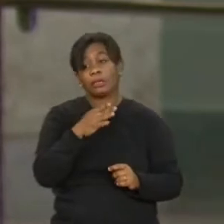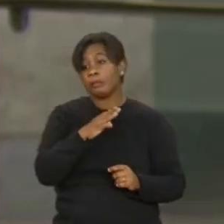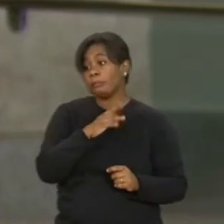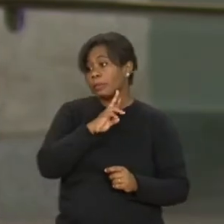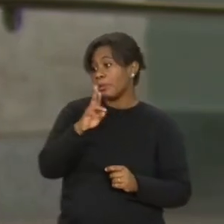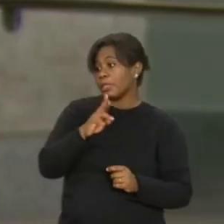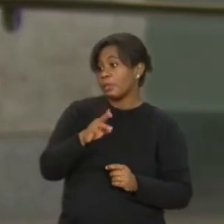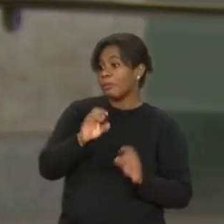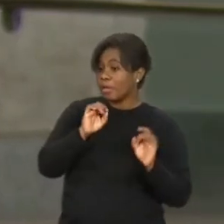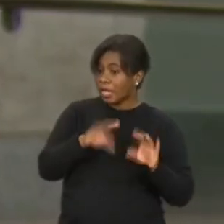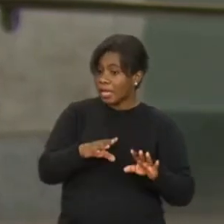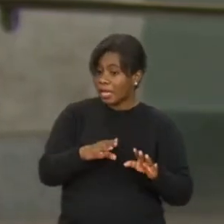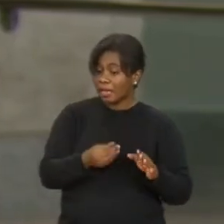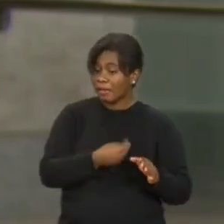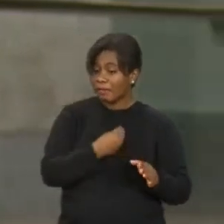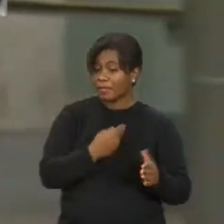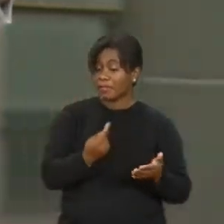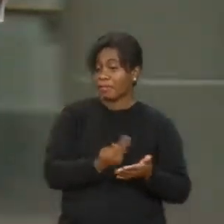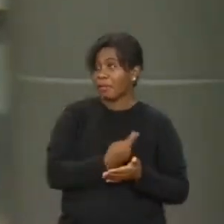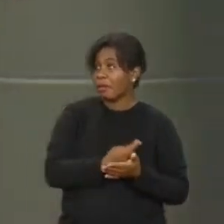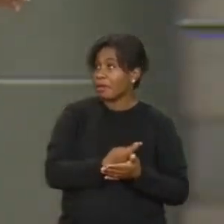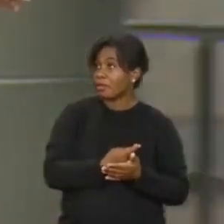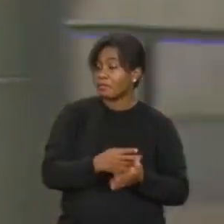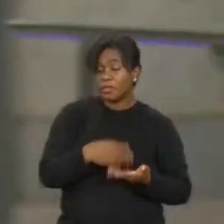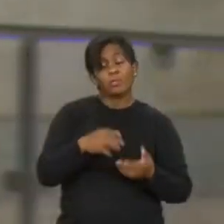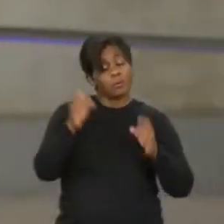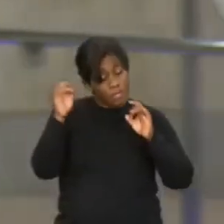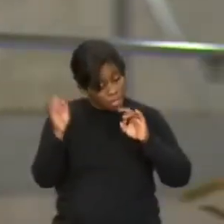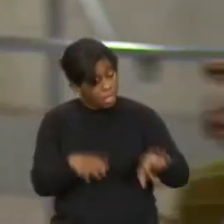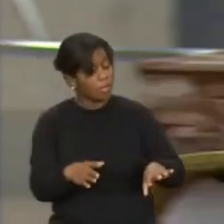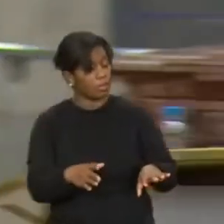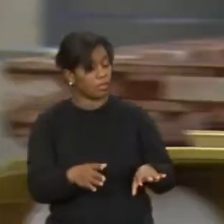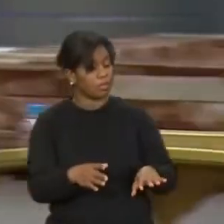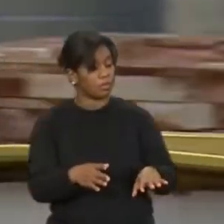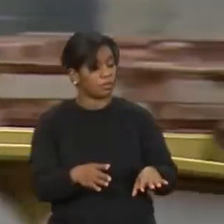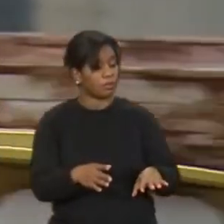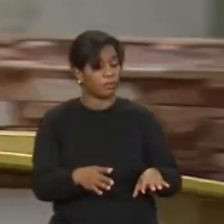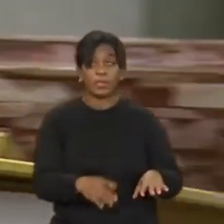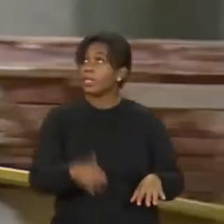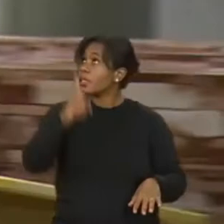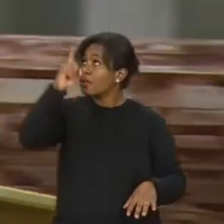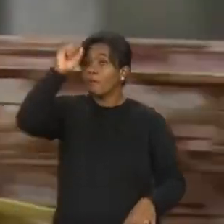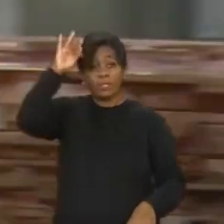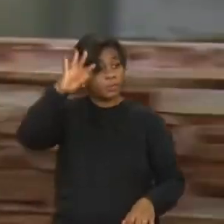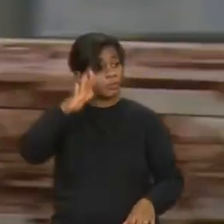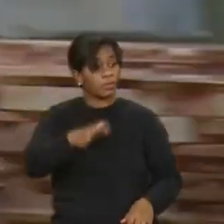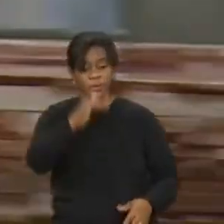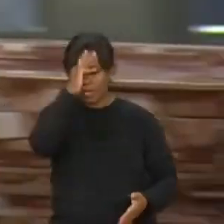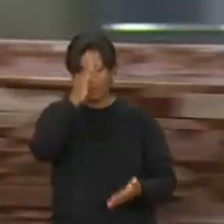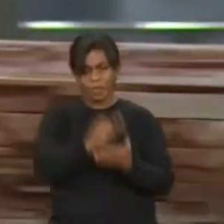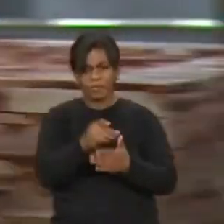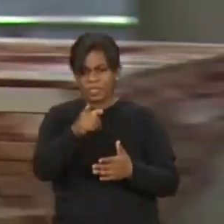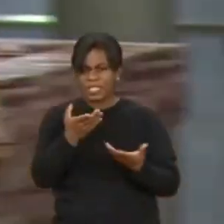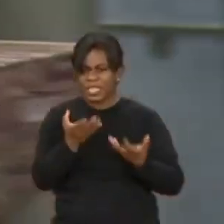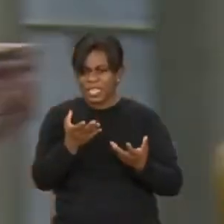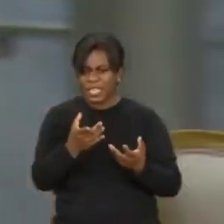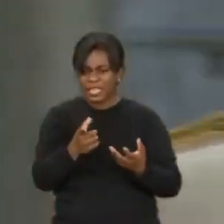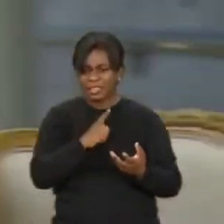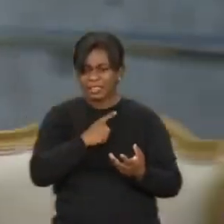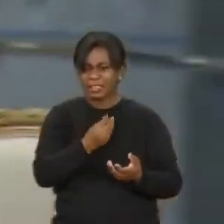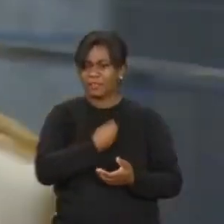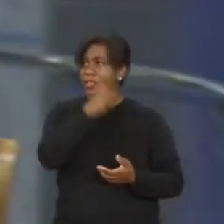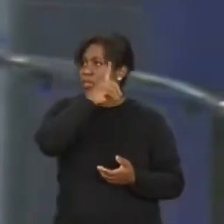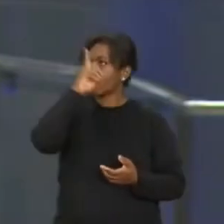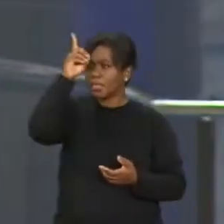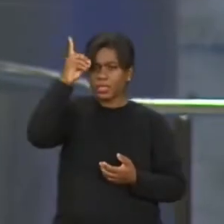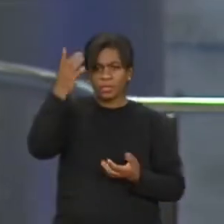viver? Deus proverá pela fé. Você quer ter a vida que Deus tem para você?